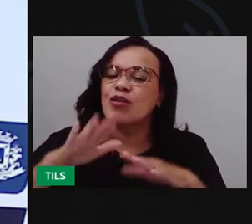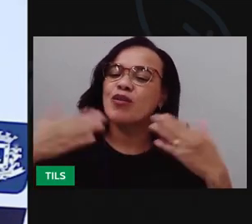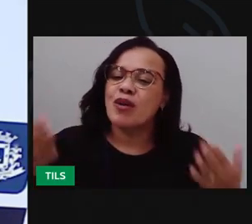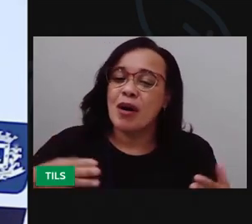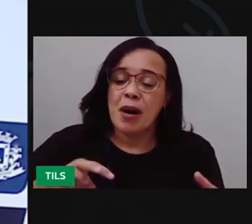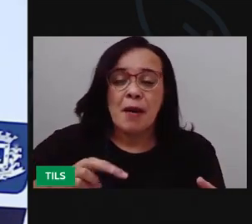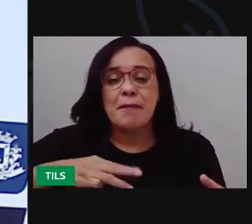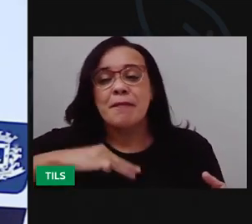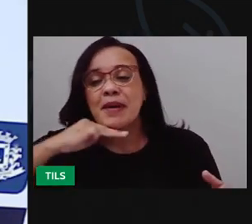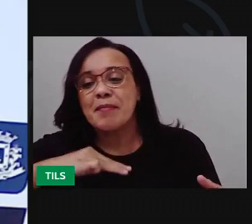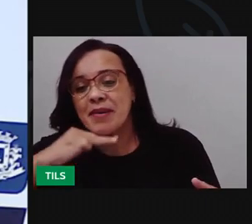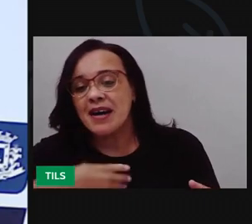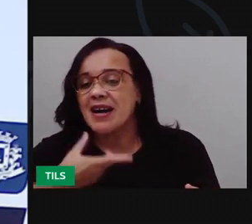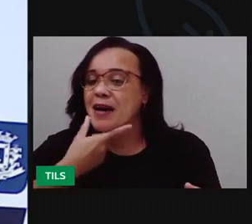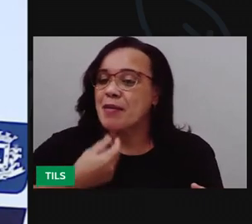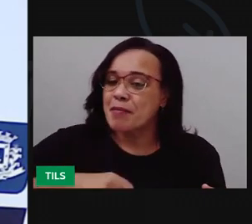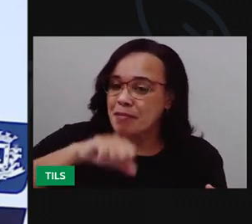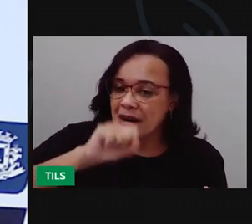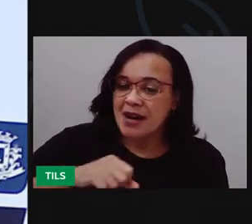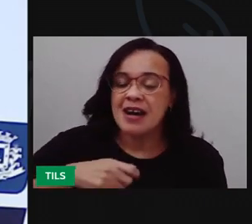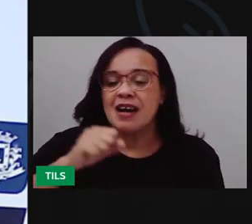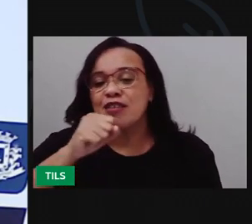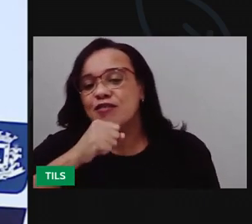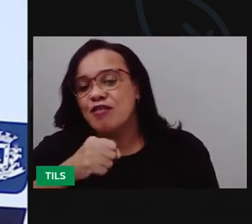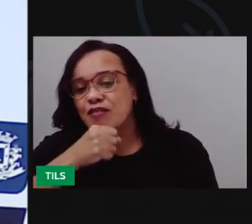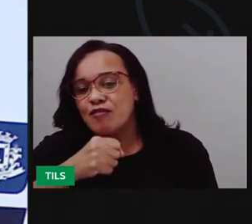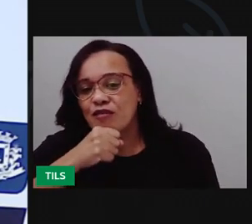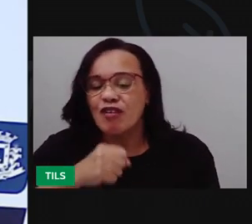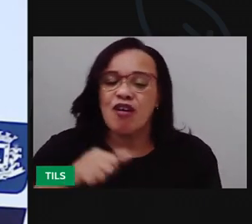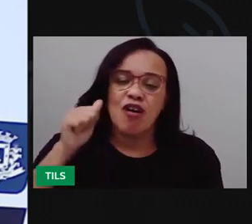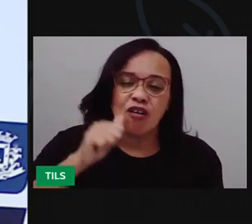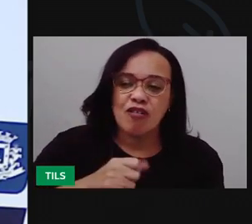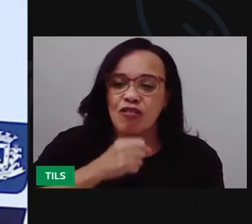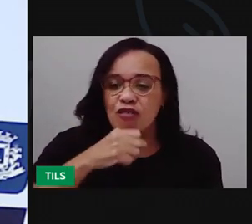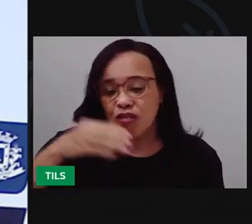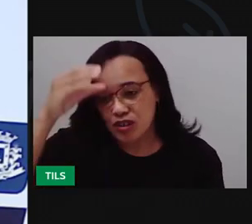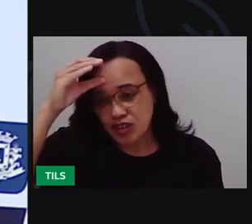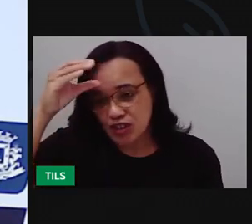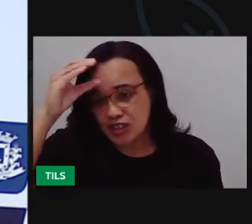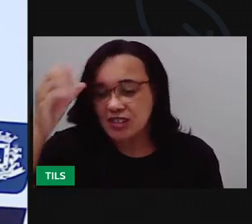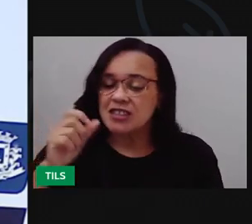mamãe? É do papai? É da vovó? É da titia?